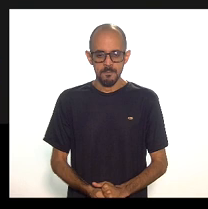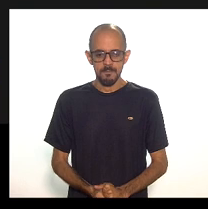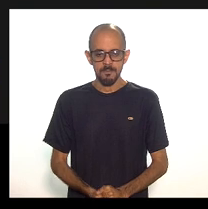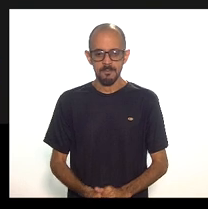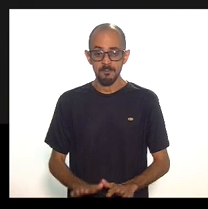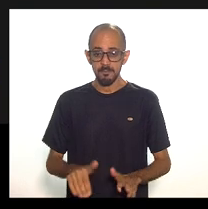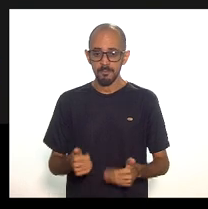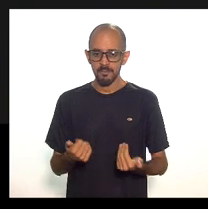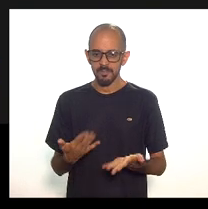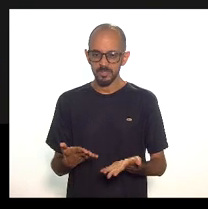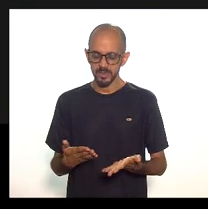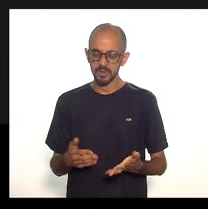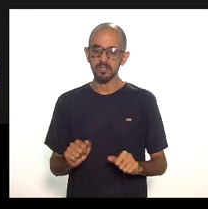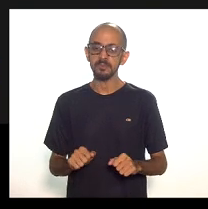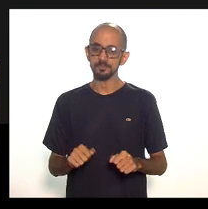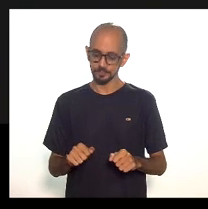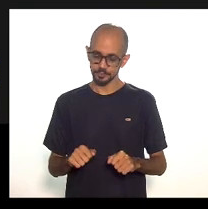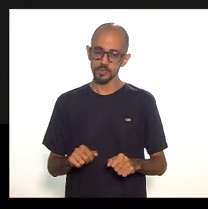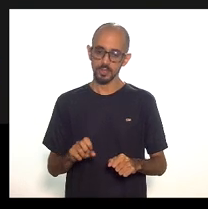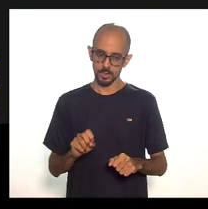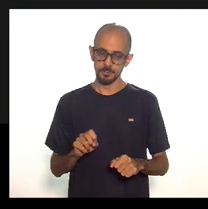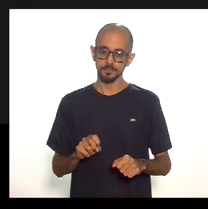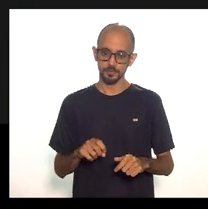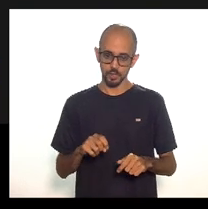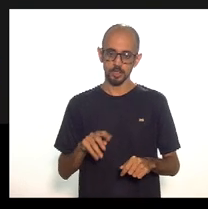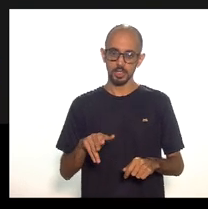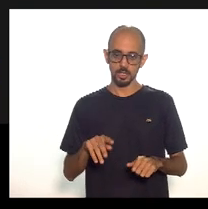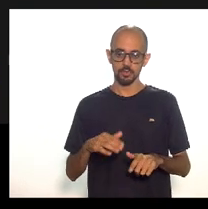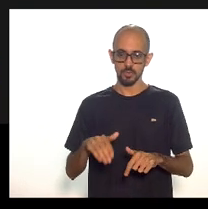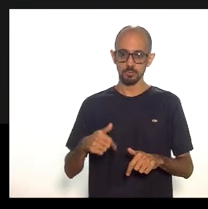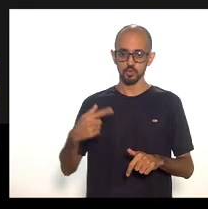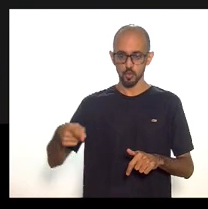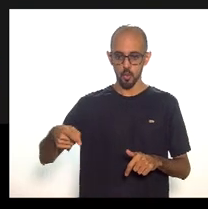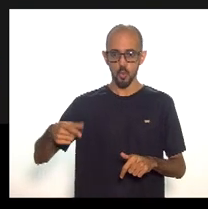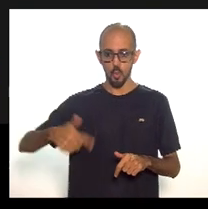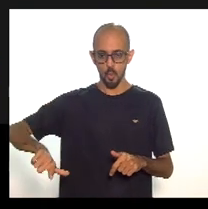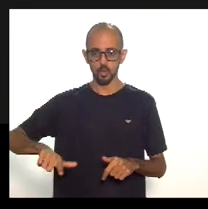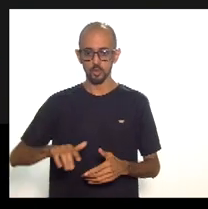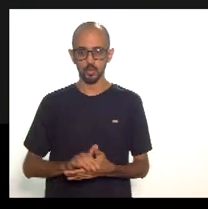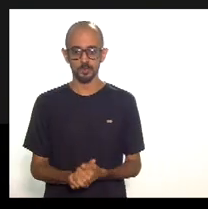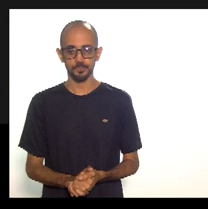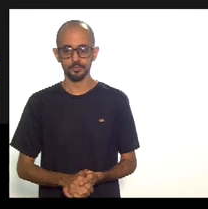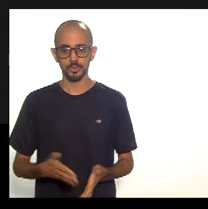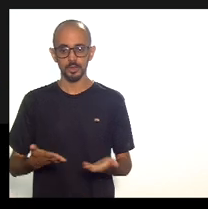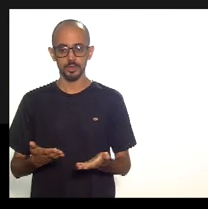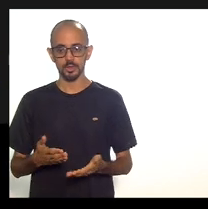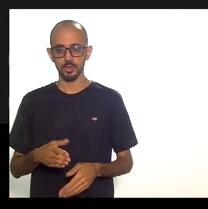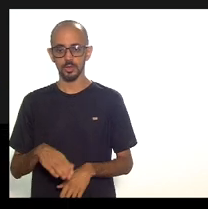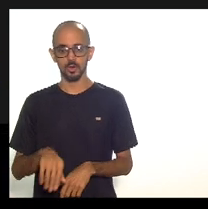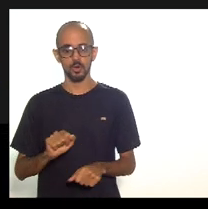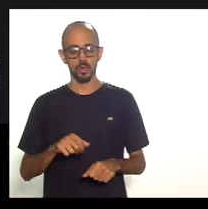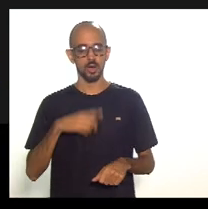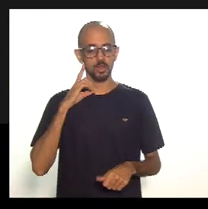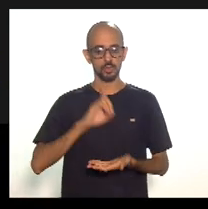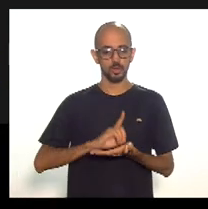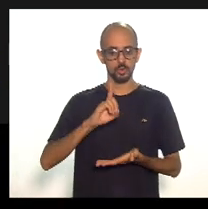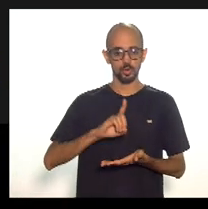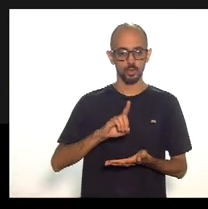Vamos ao bloco seguinte, vamos seguir. A primeira a falar é a doutora Gunara Azevedo, que representa a